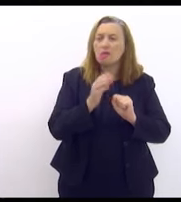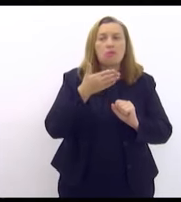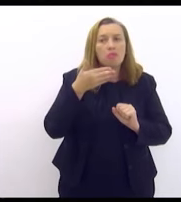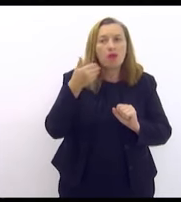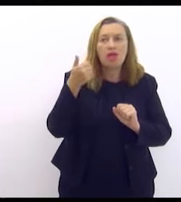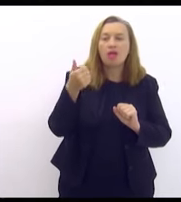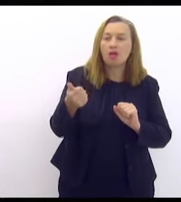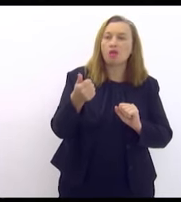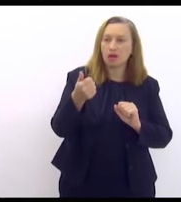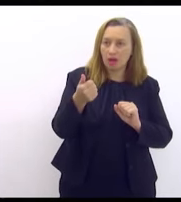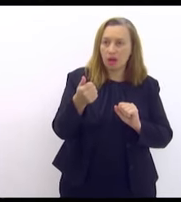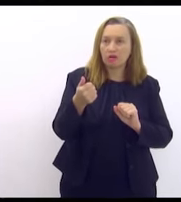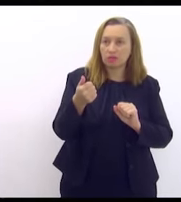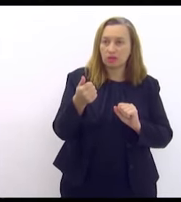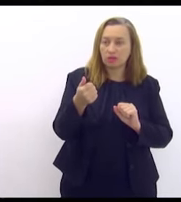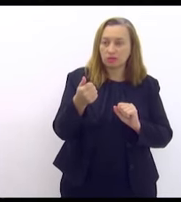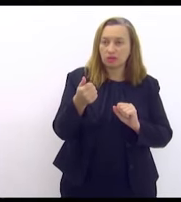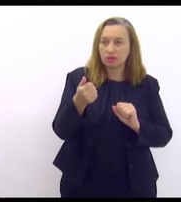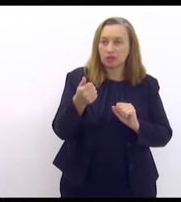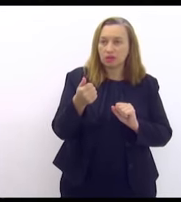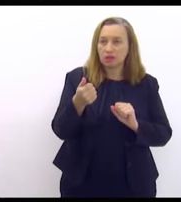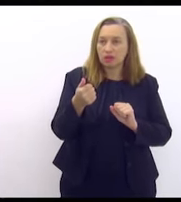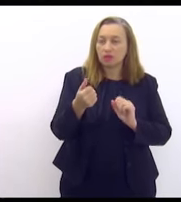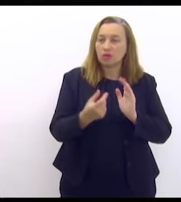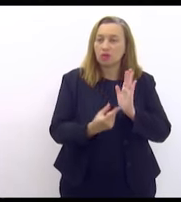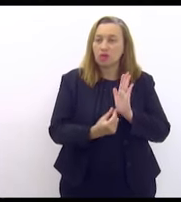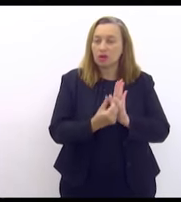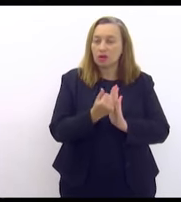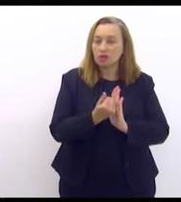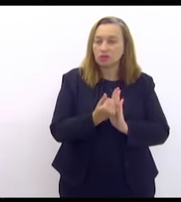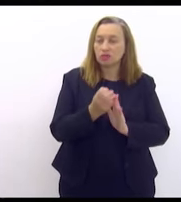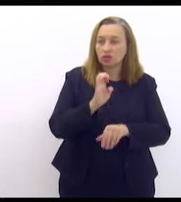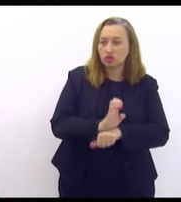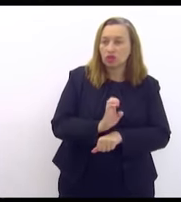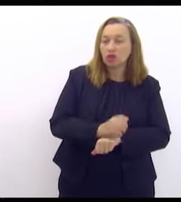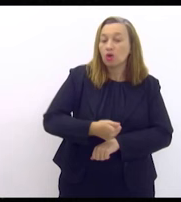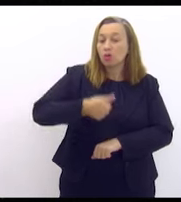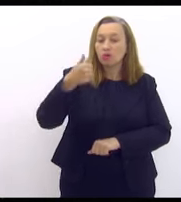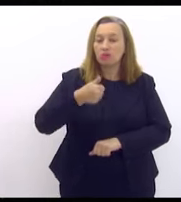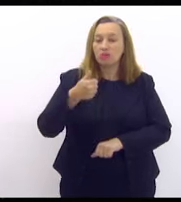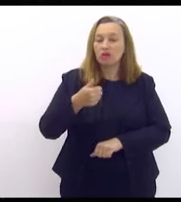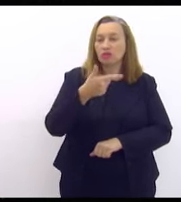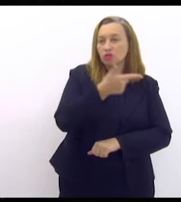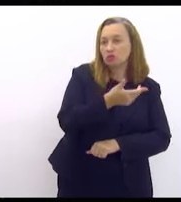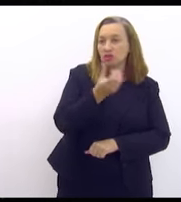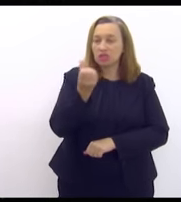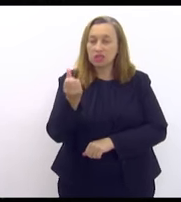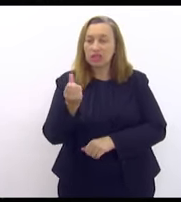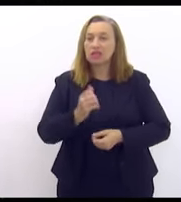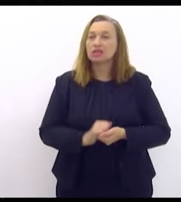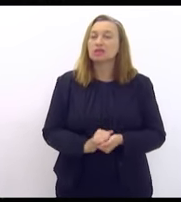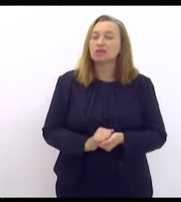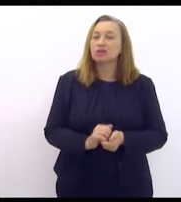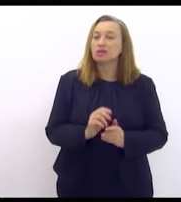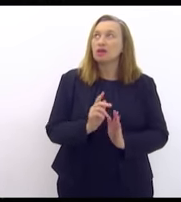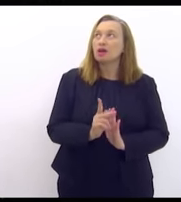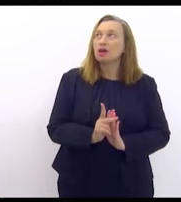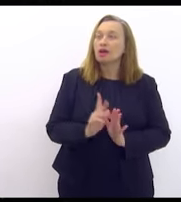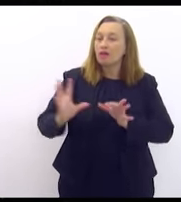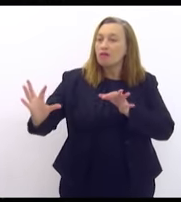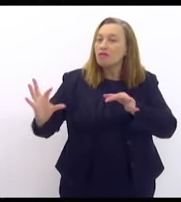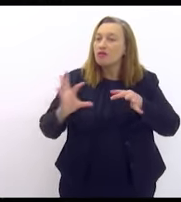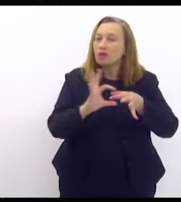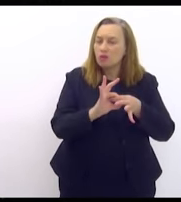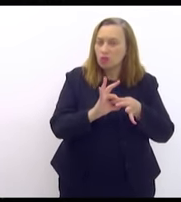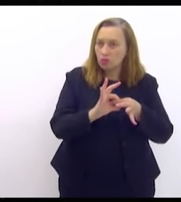melhorar a receita do Estado. O primeiro projeto, em 2016, foi um projeto que vincula